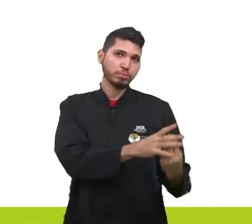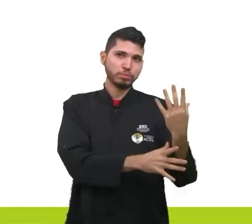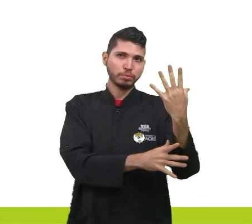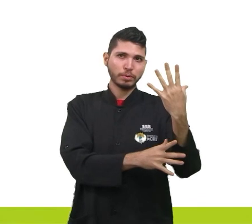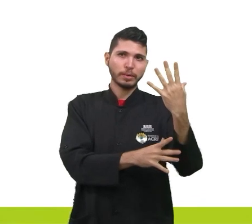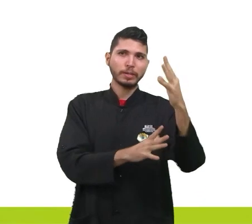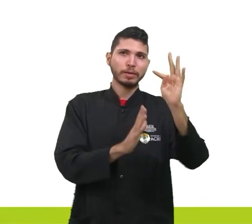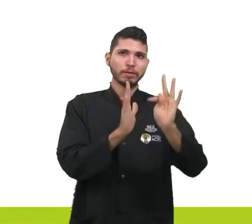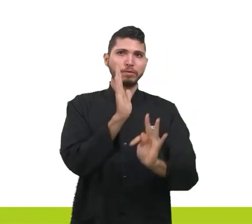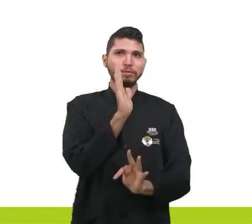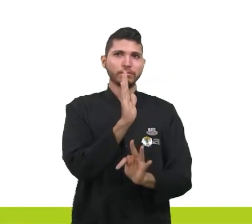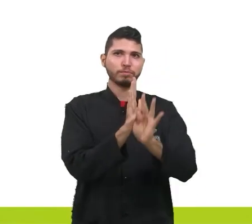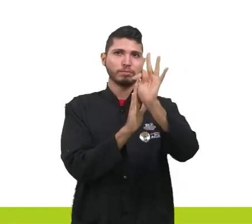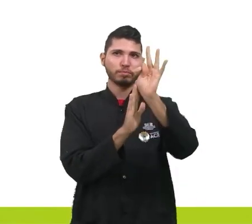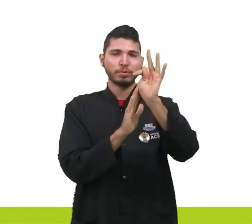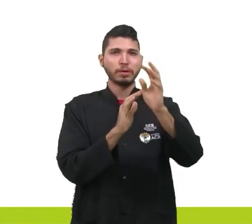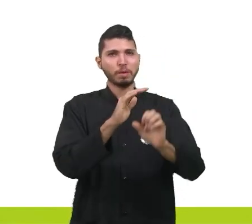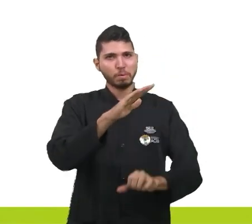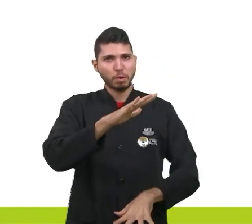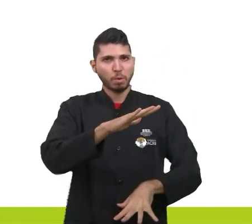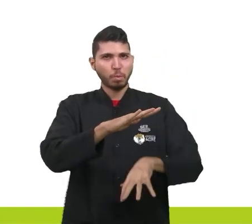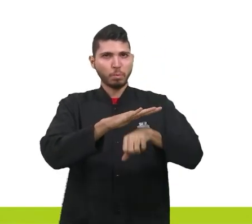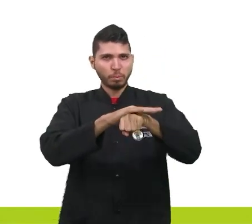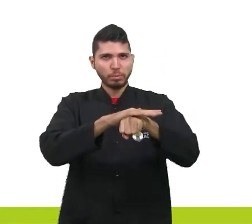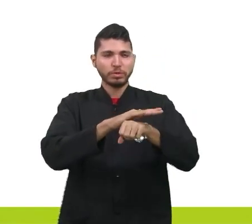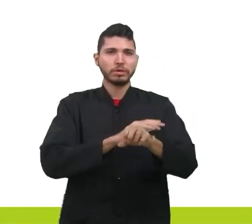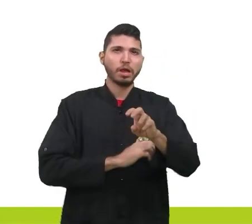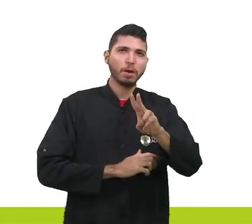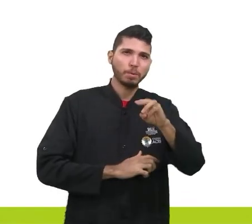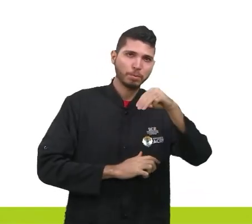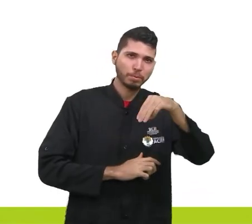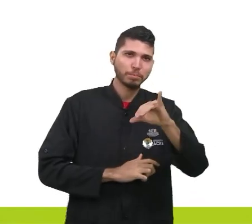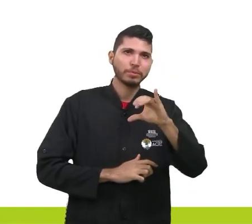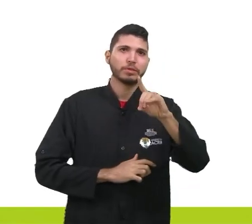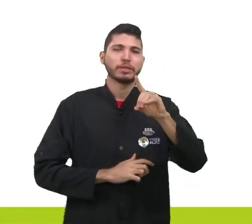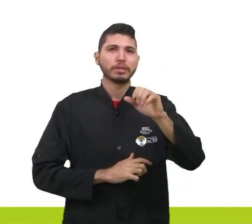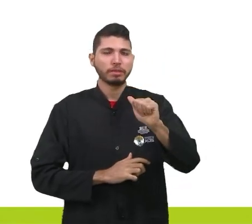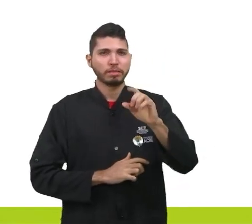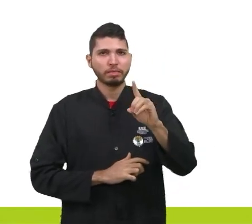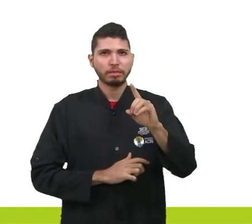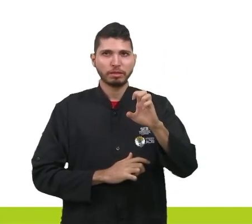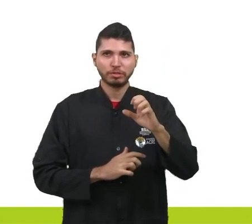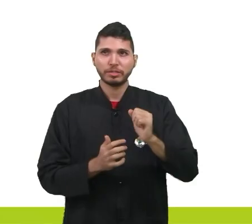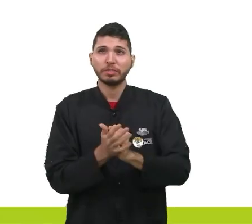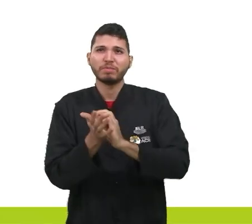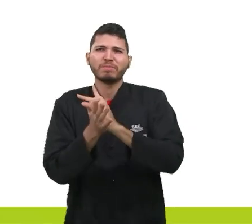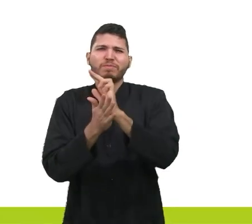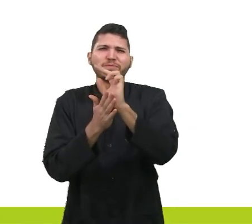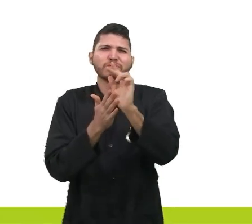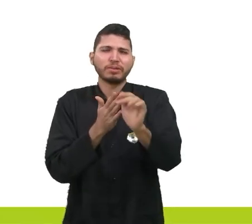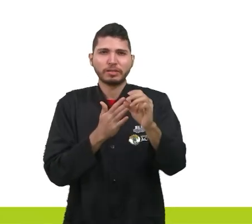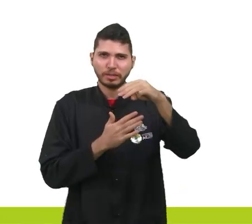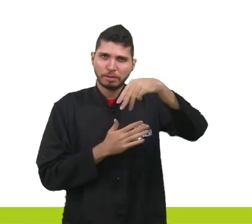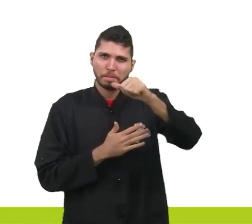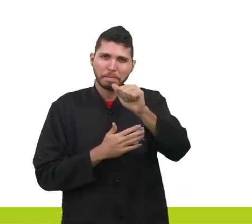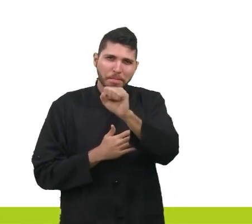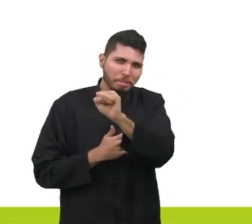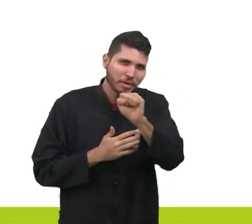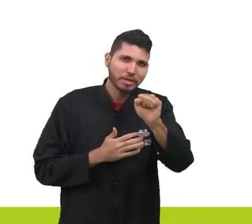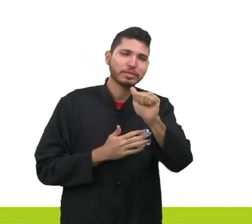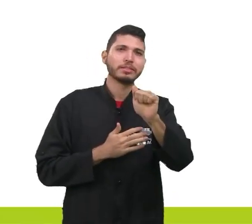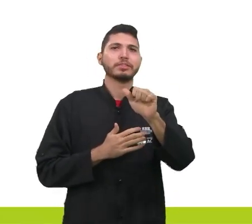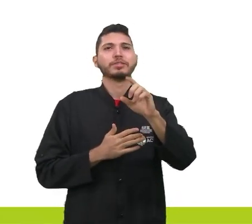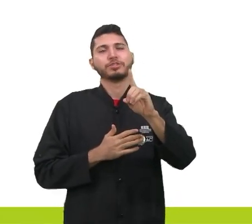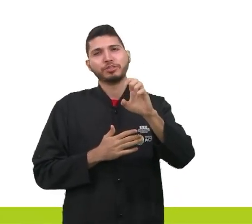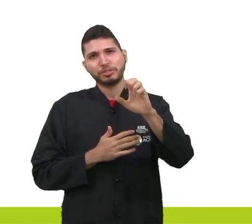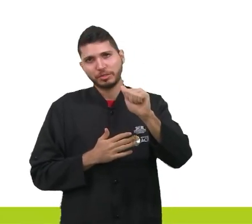temperatura, a umidade e a pressão. Então, existem diversas massas de ar e aqui eu trouxe as massas de ar